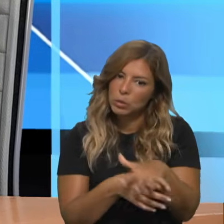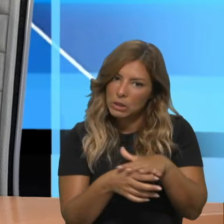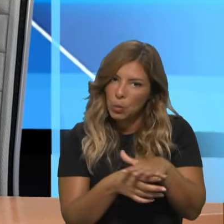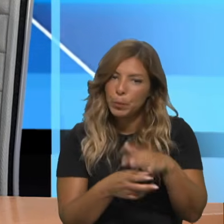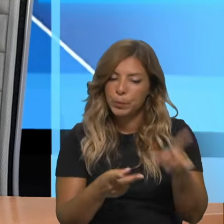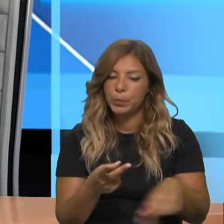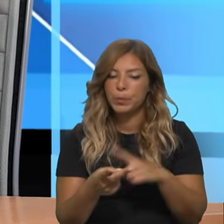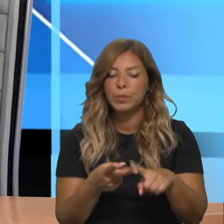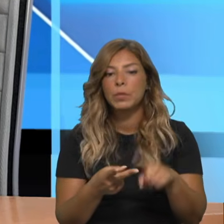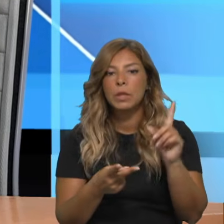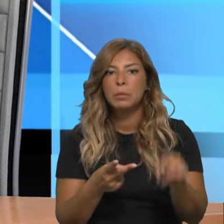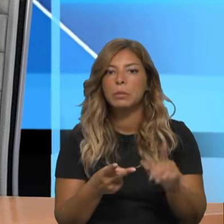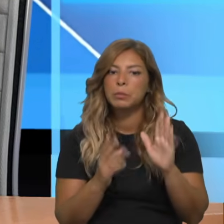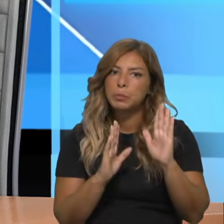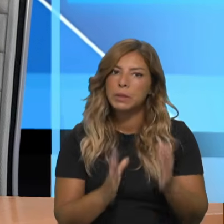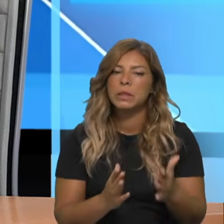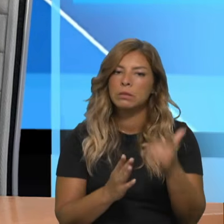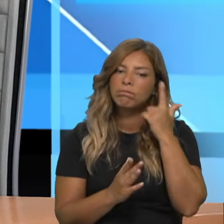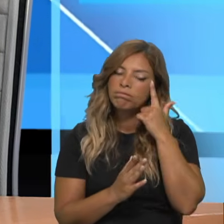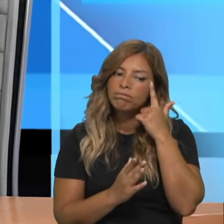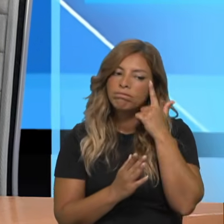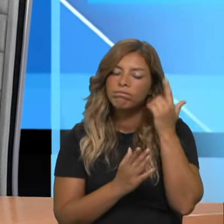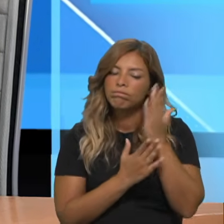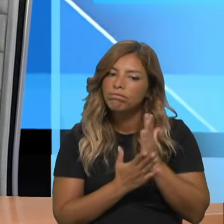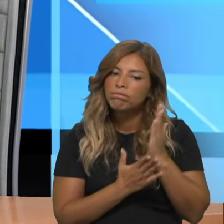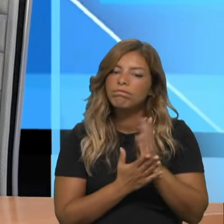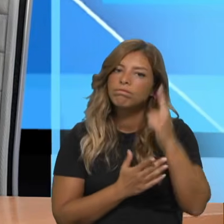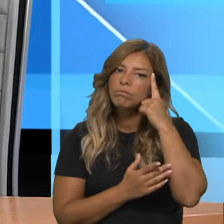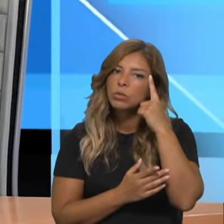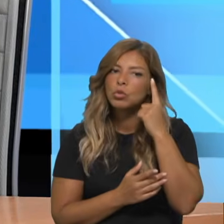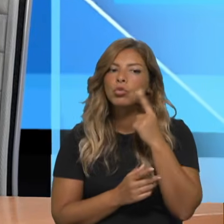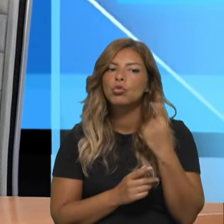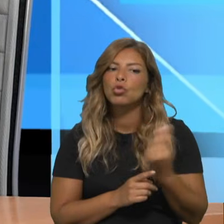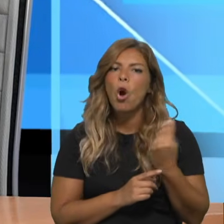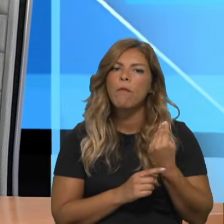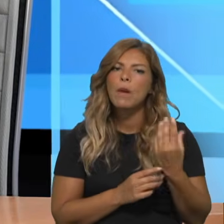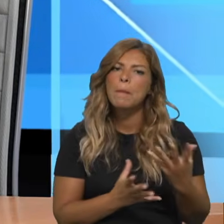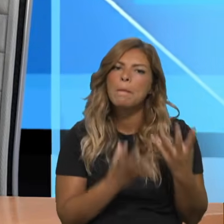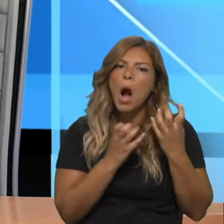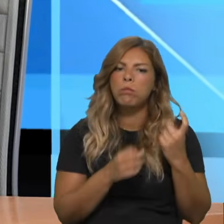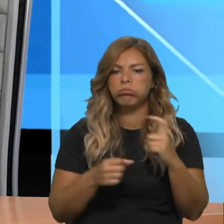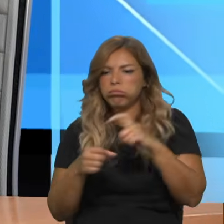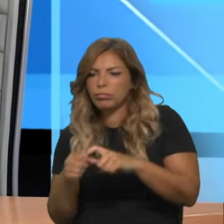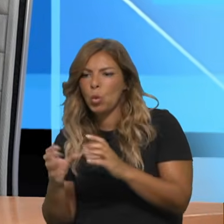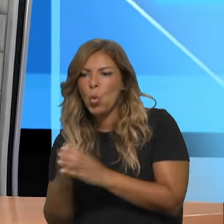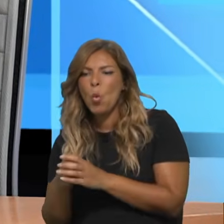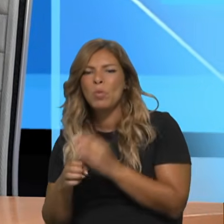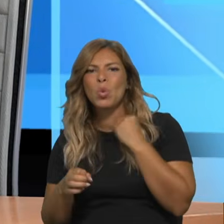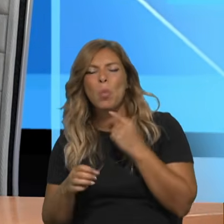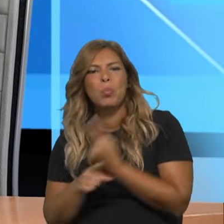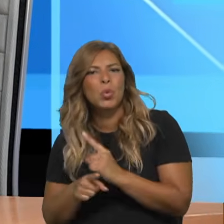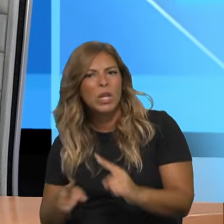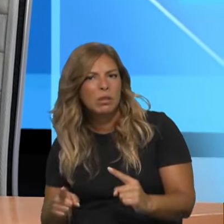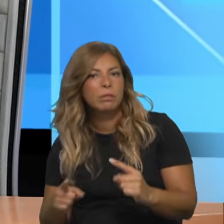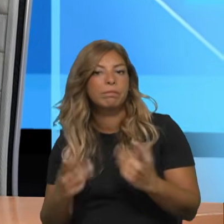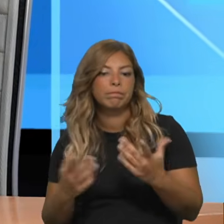que estudar aquilo que leva muitos jovens a aderir a estes grupos. De facto, esta província de